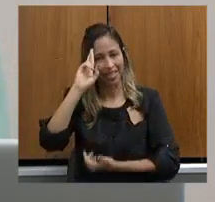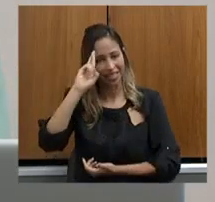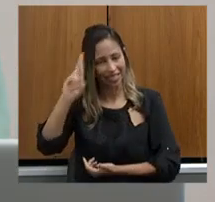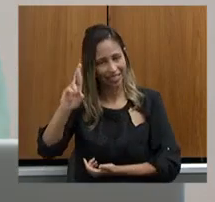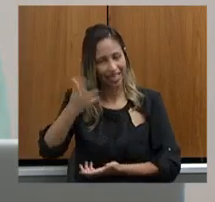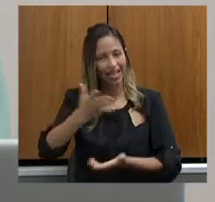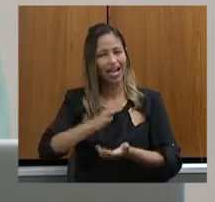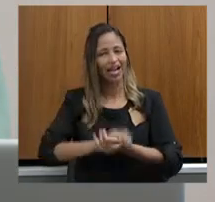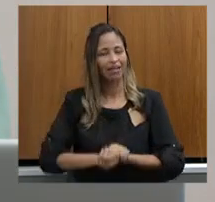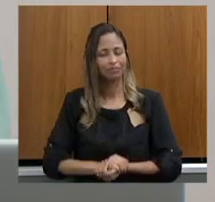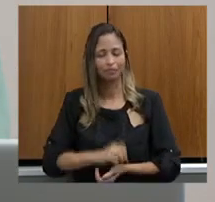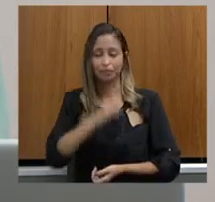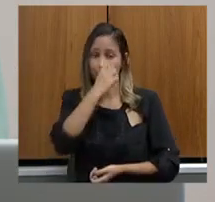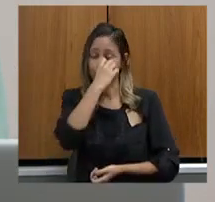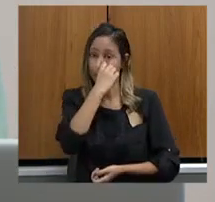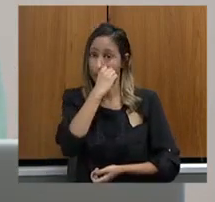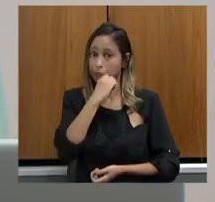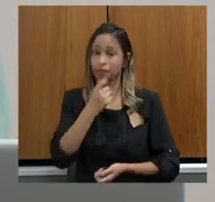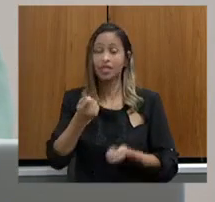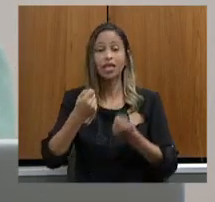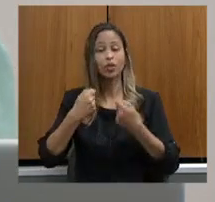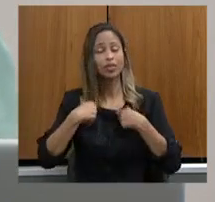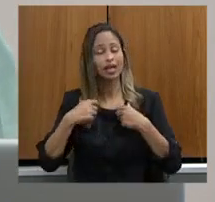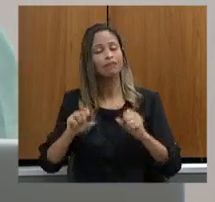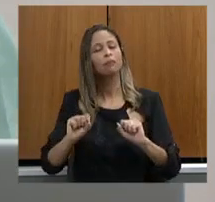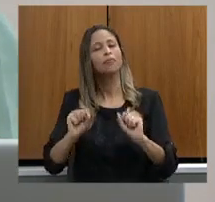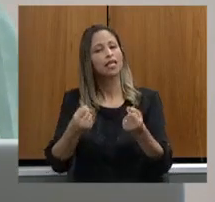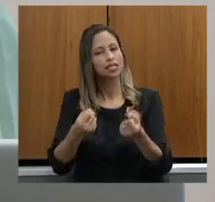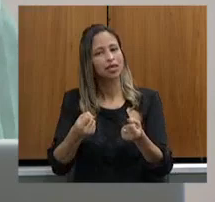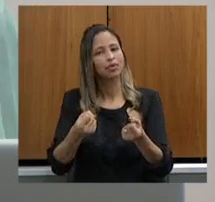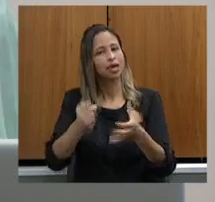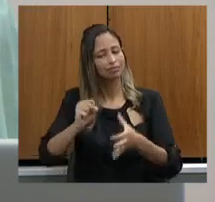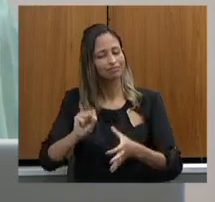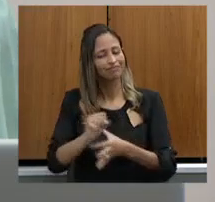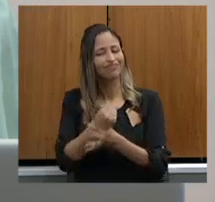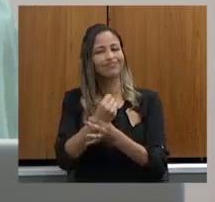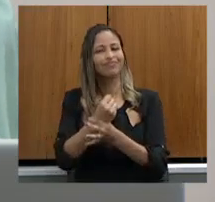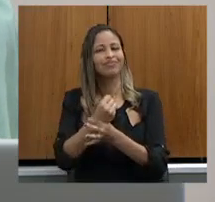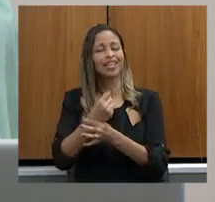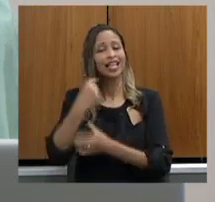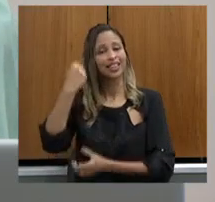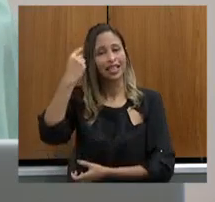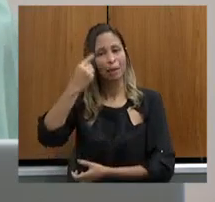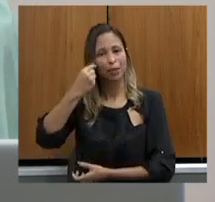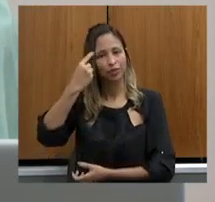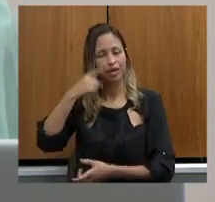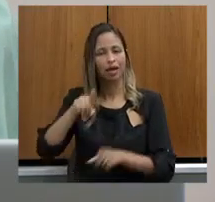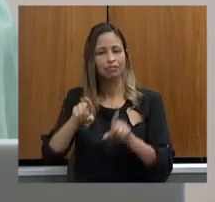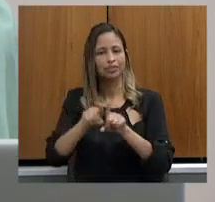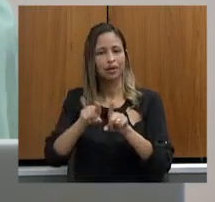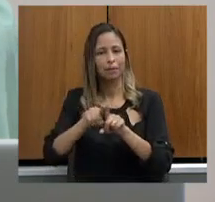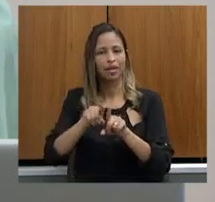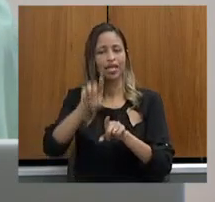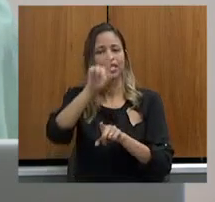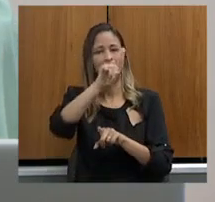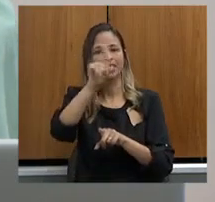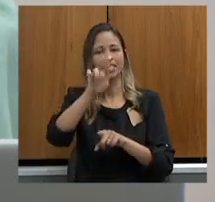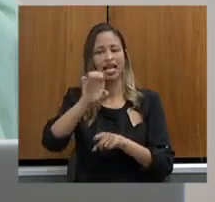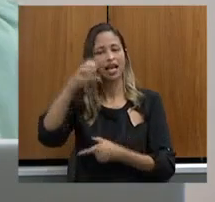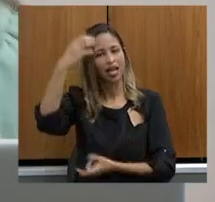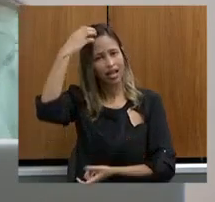tão tranquila e nos dá tanta segurança Deputado Zé